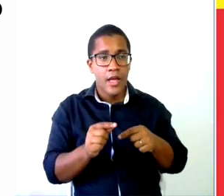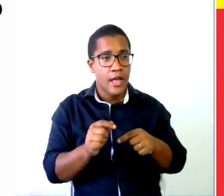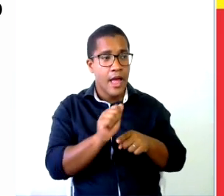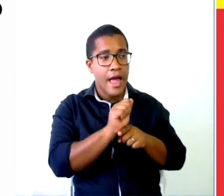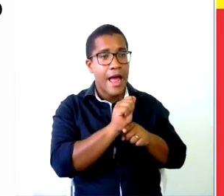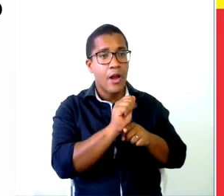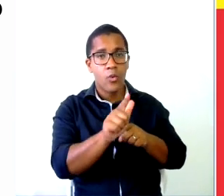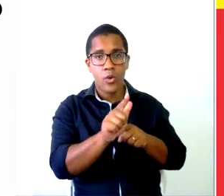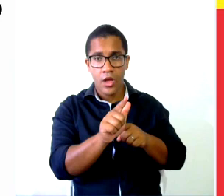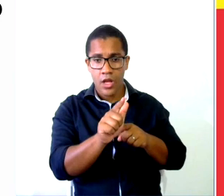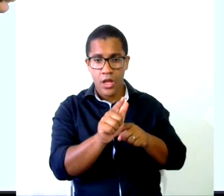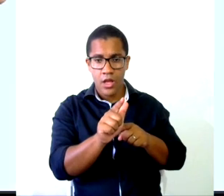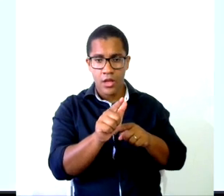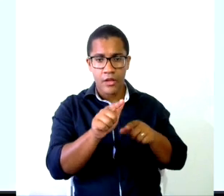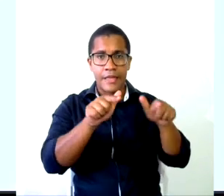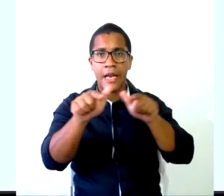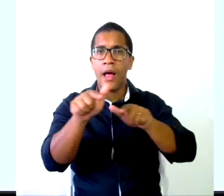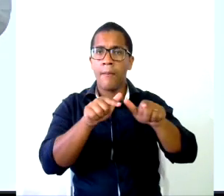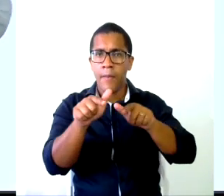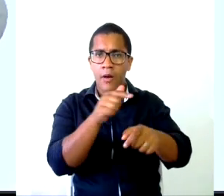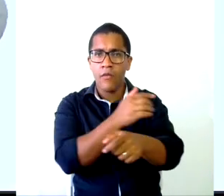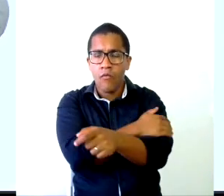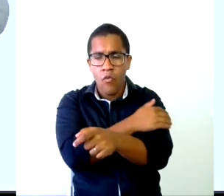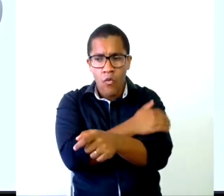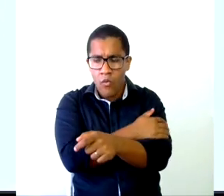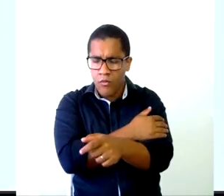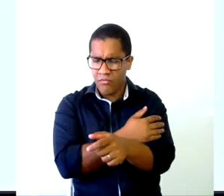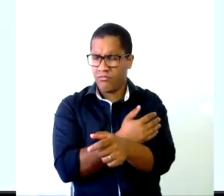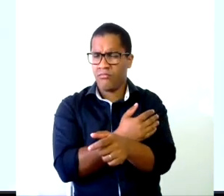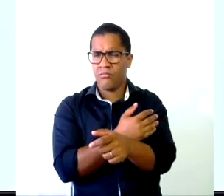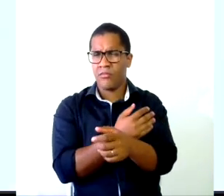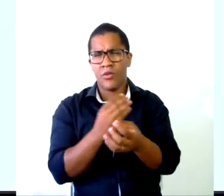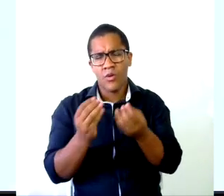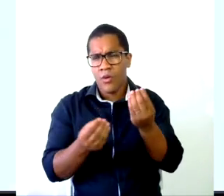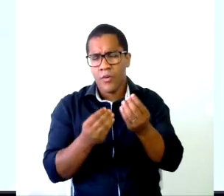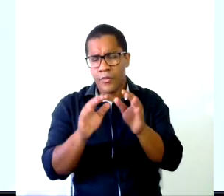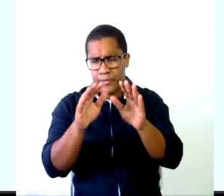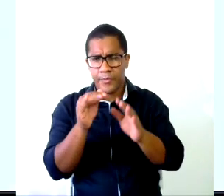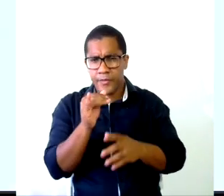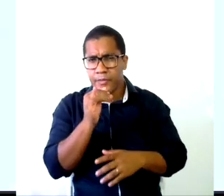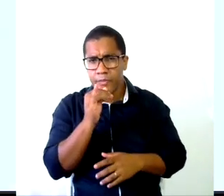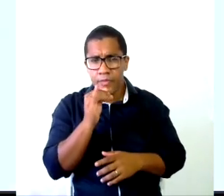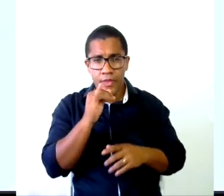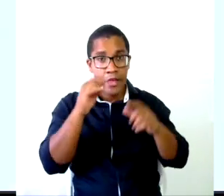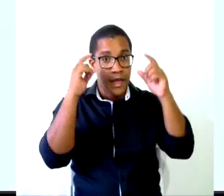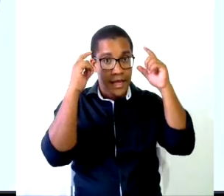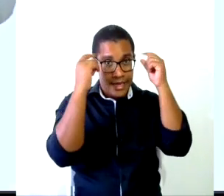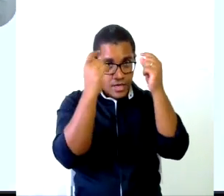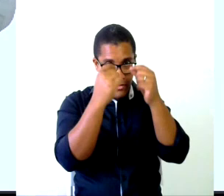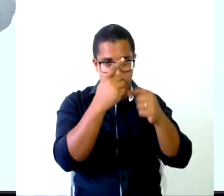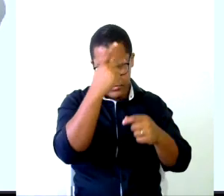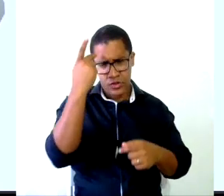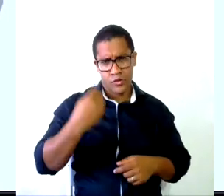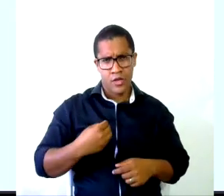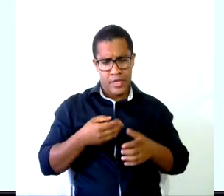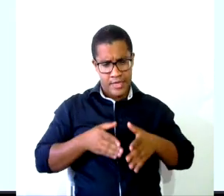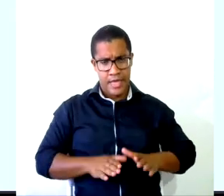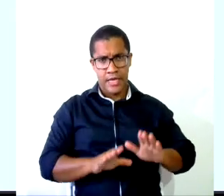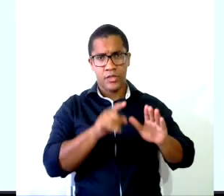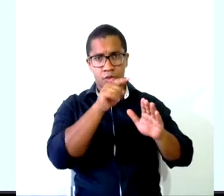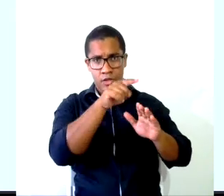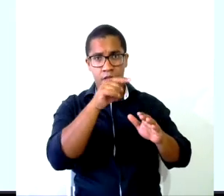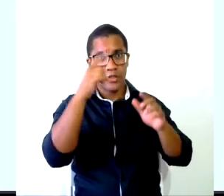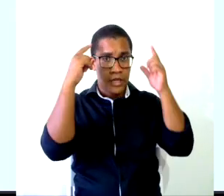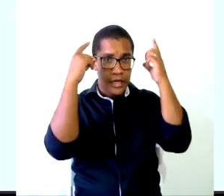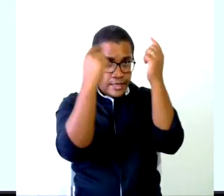serviço dos seus braços. Então, vejamos. Então, o cidadão grego, ele